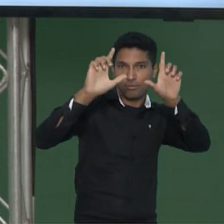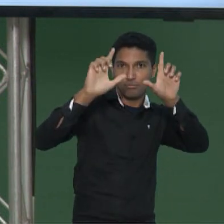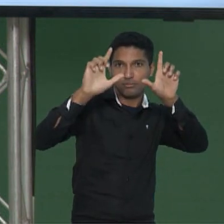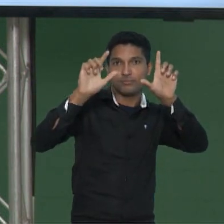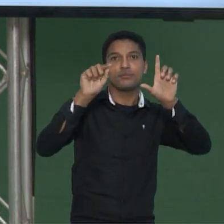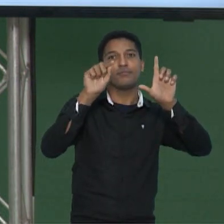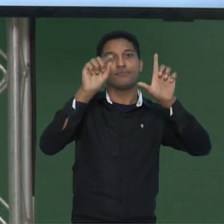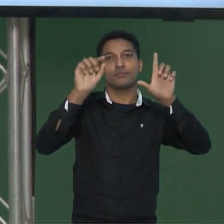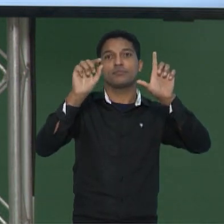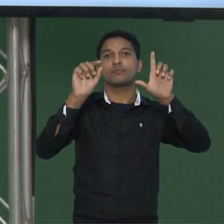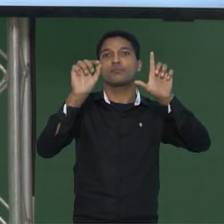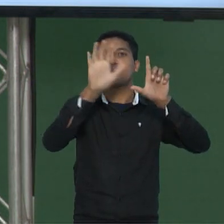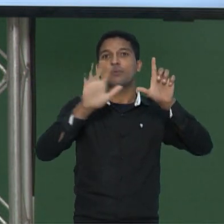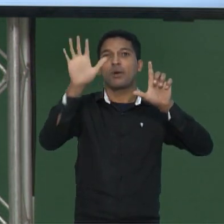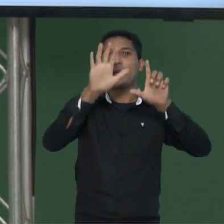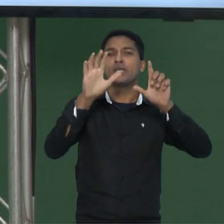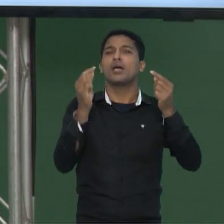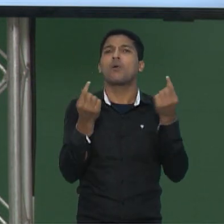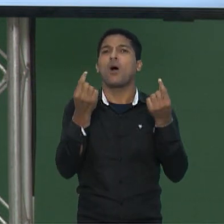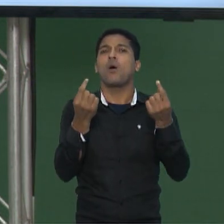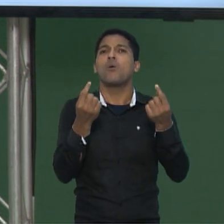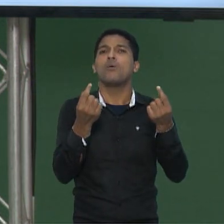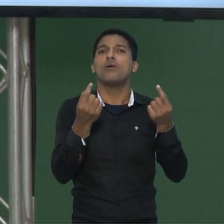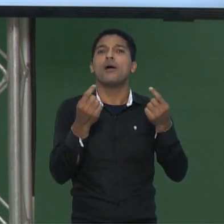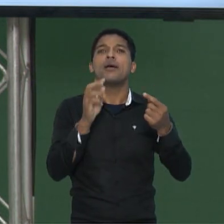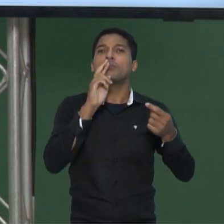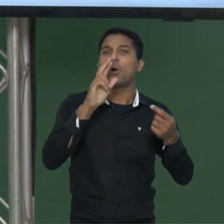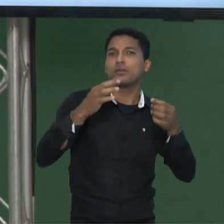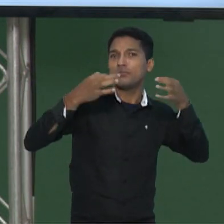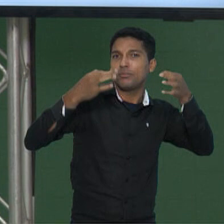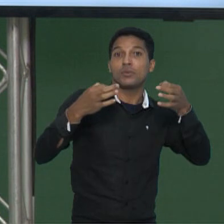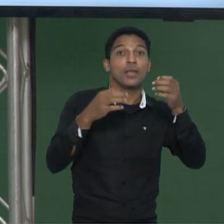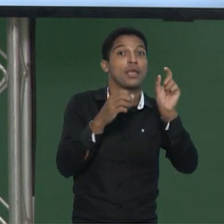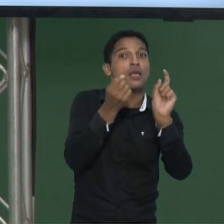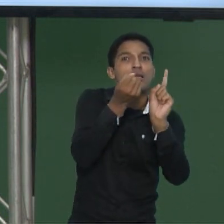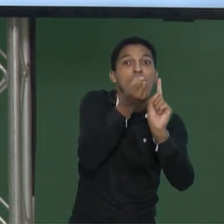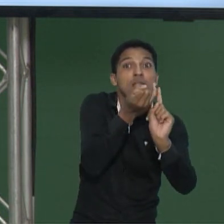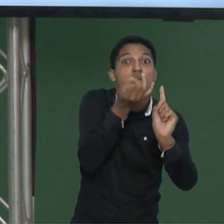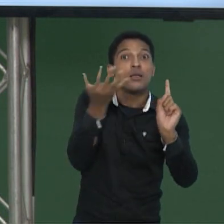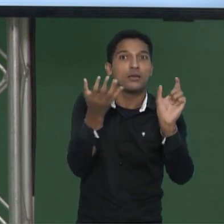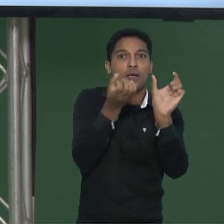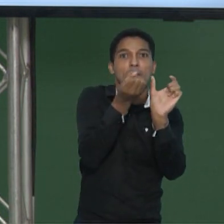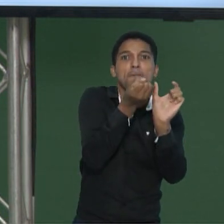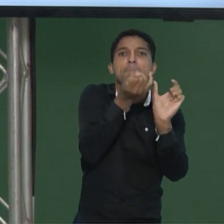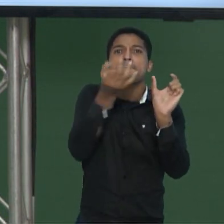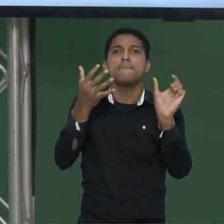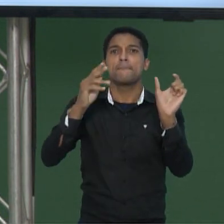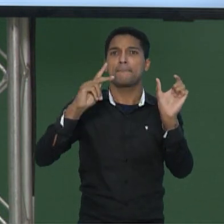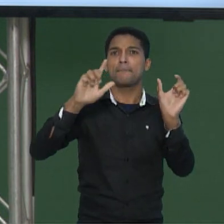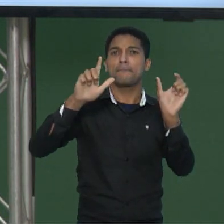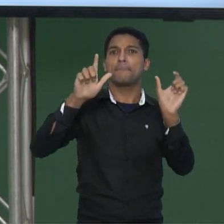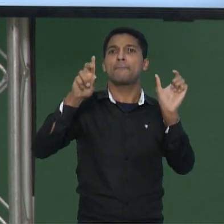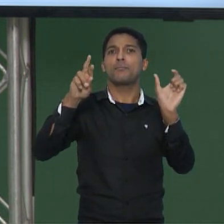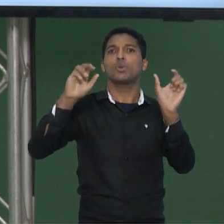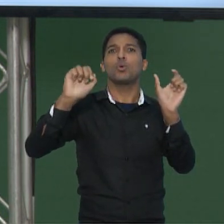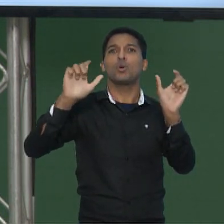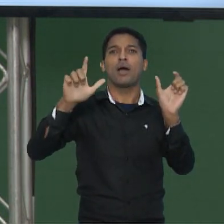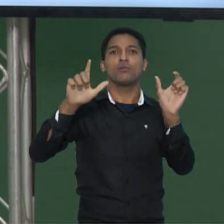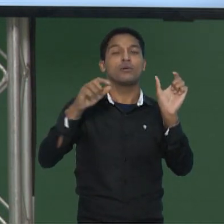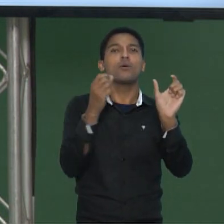o plural. Nesta situação aqui, nós temos kids or